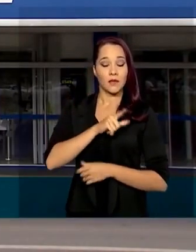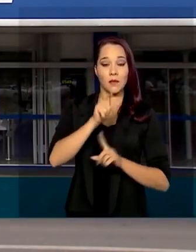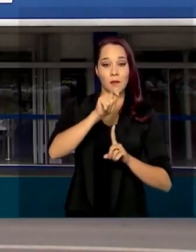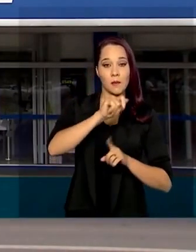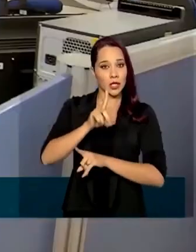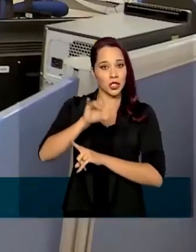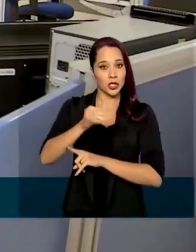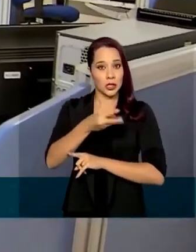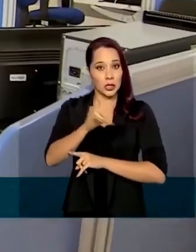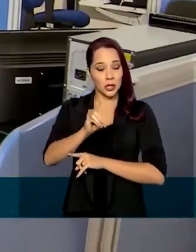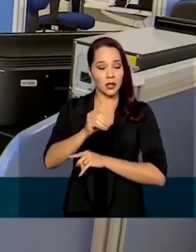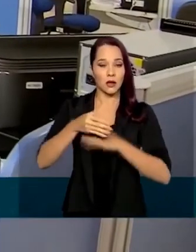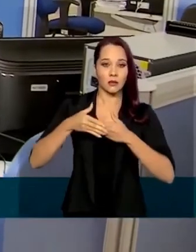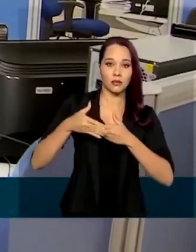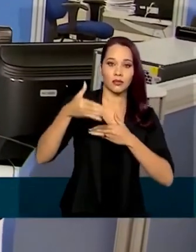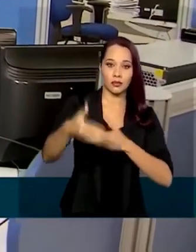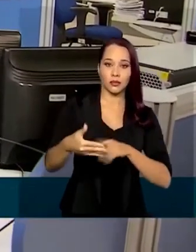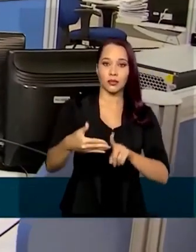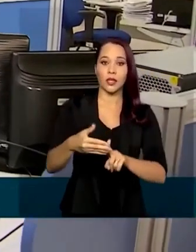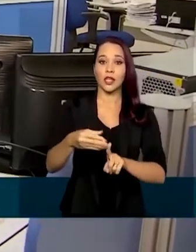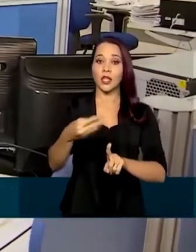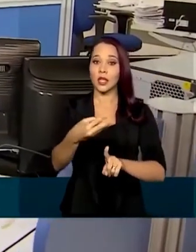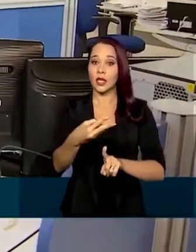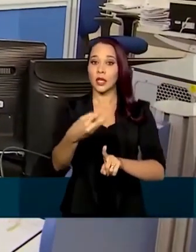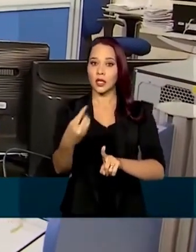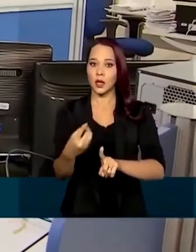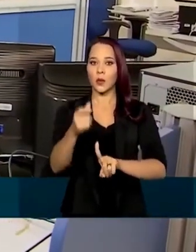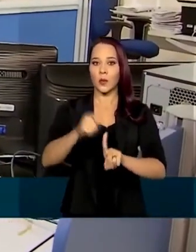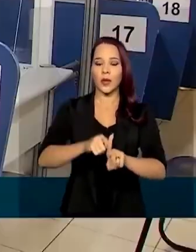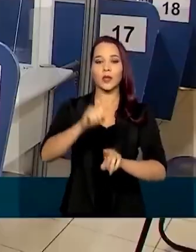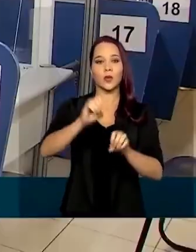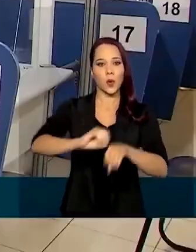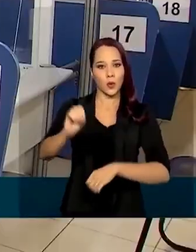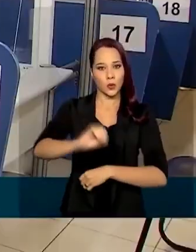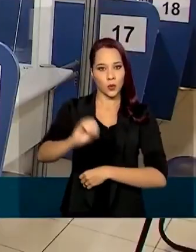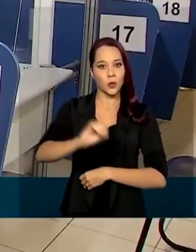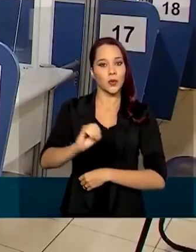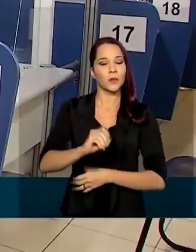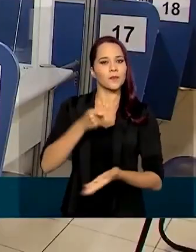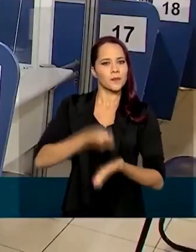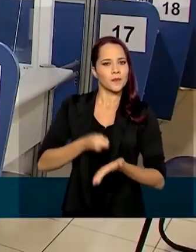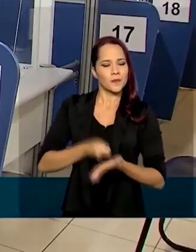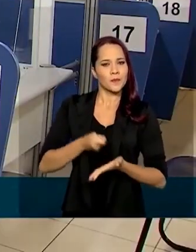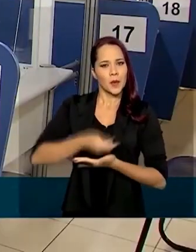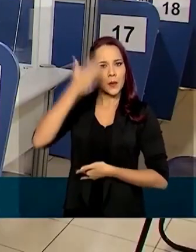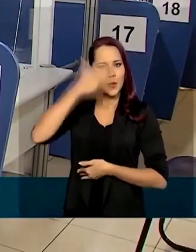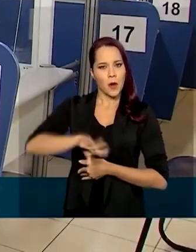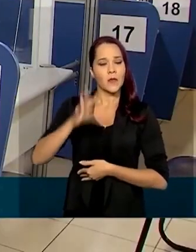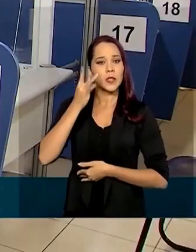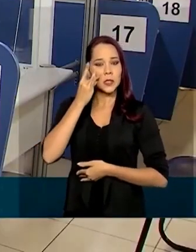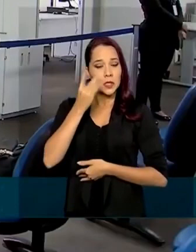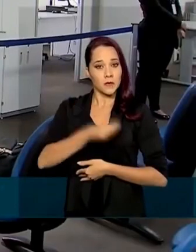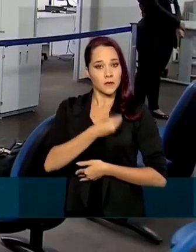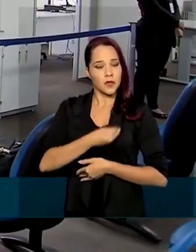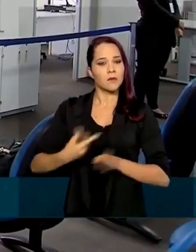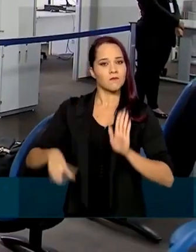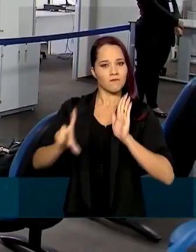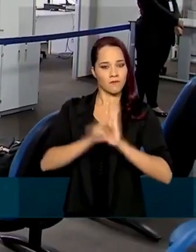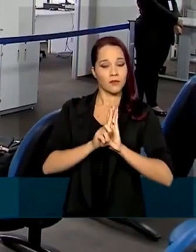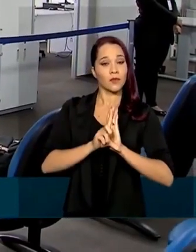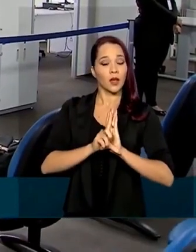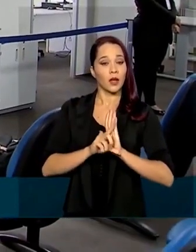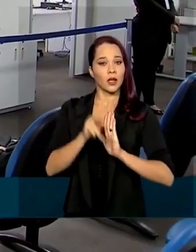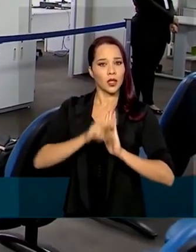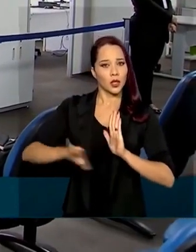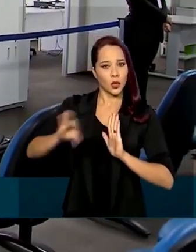servidores, pedidos acumulados e agora com a pandemia, as restrições de serviços, a exemplo da perícia